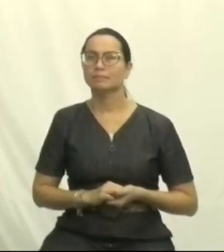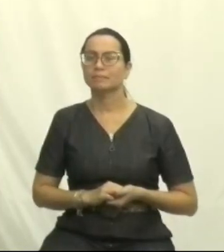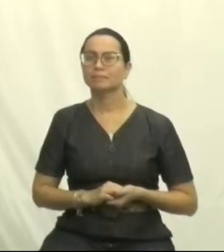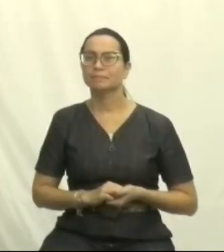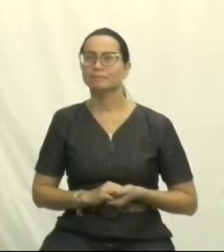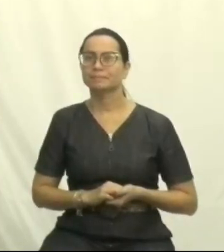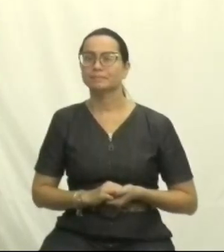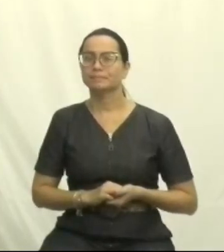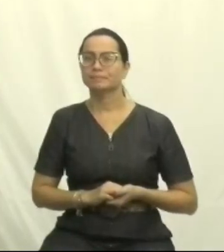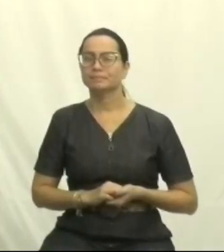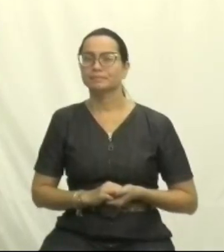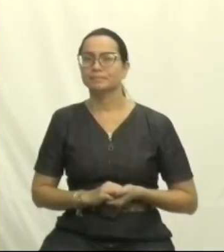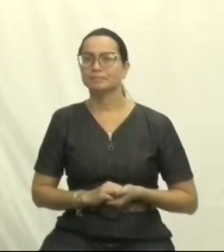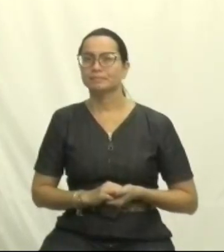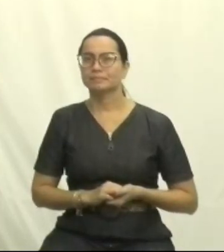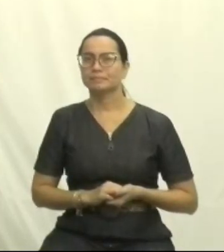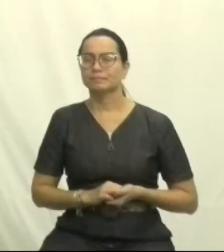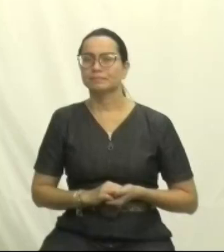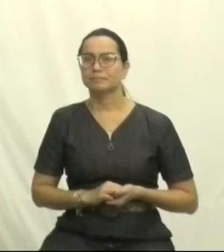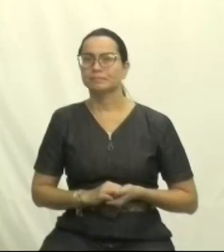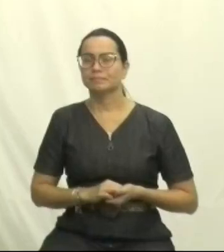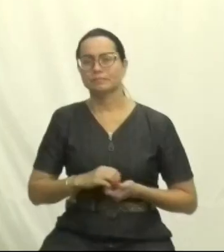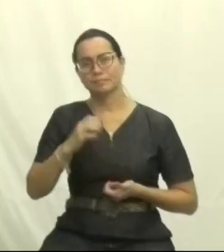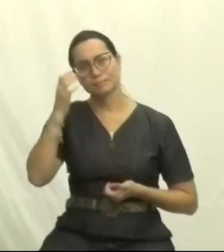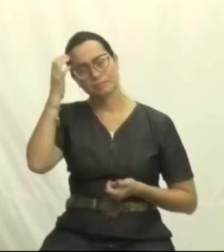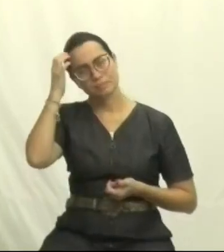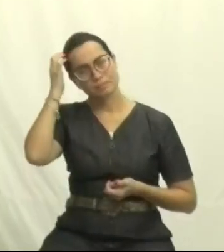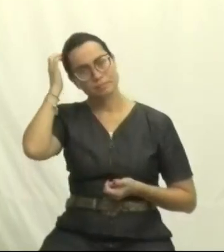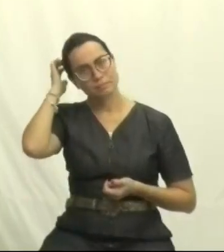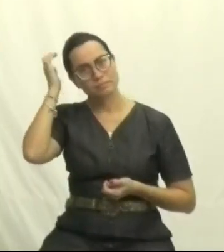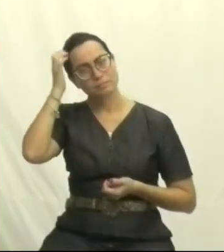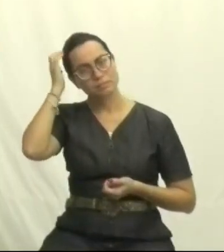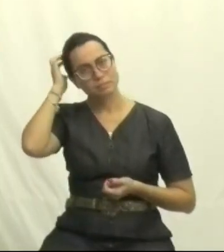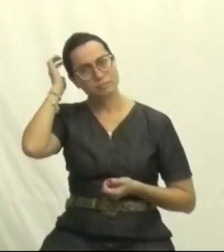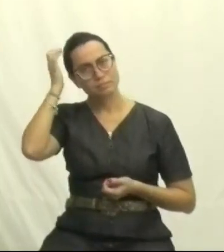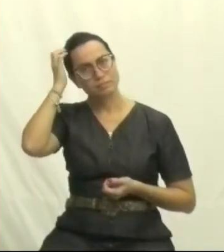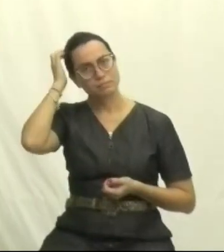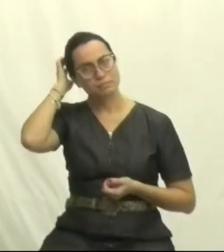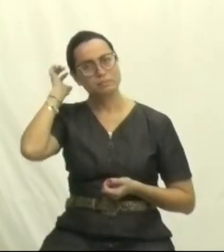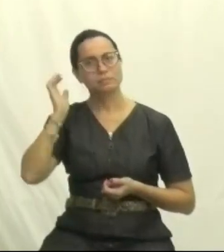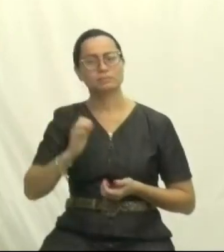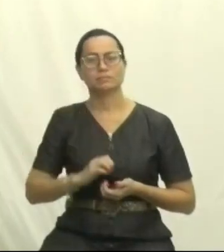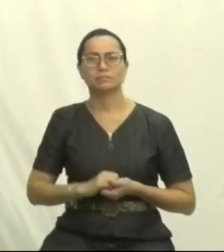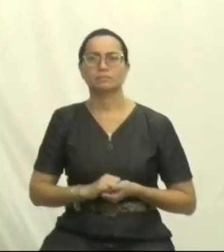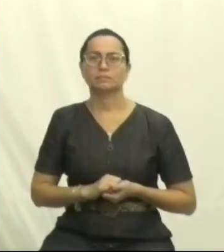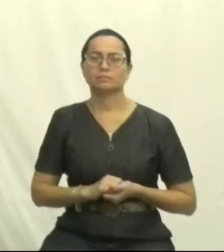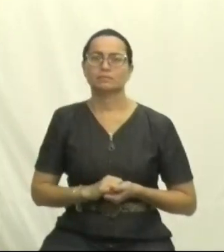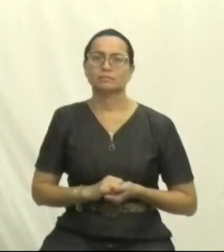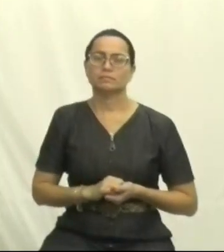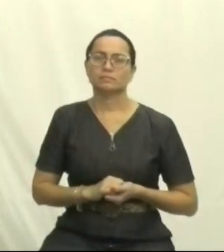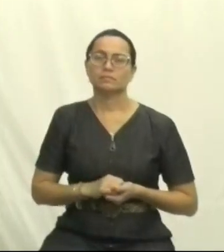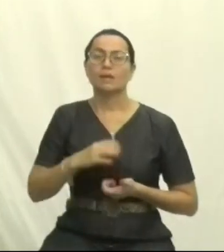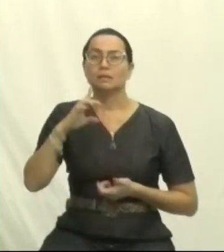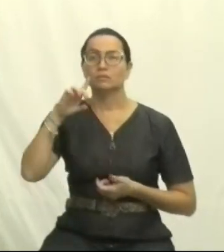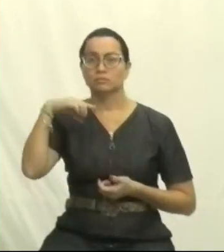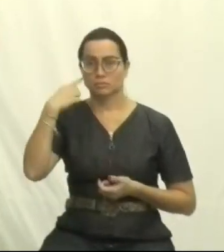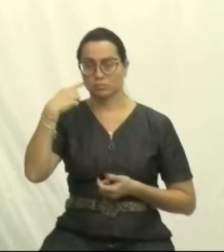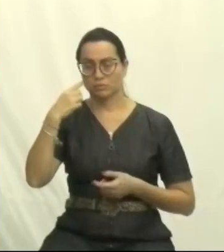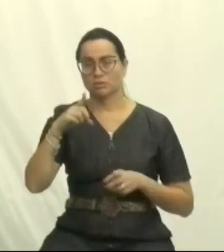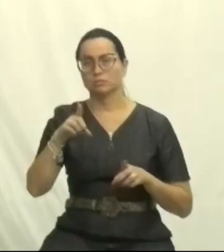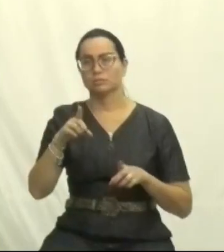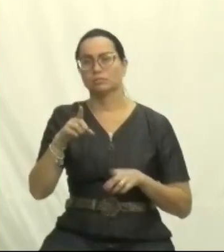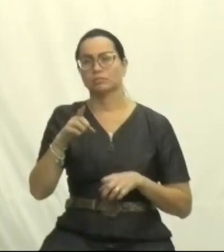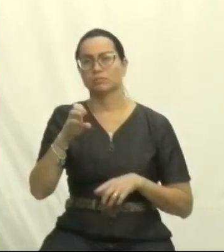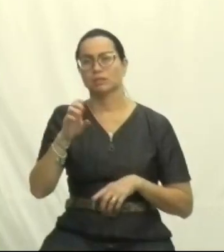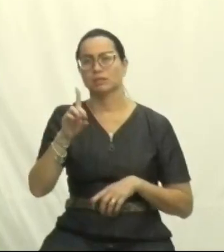competente deputado Dóia, né, que estava no comando no início do governo do prefeito Salvaro, saiu para deputado, foi feliz nas eleições,